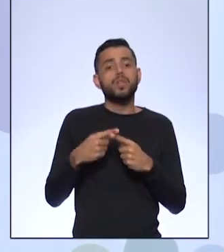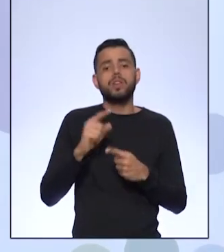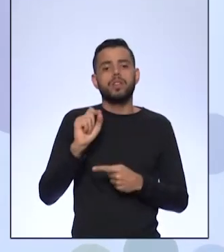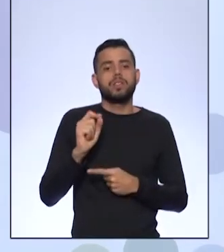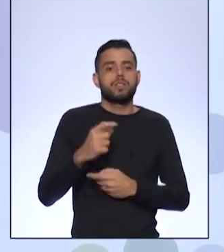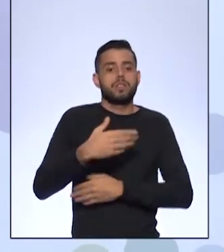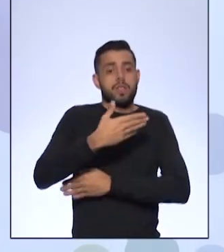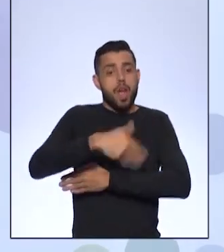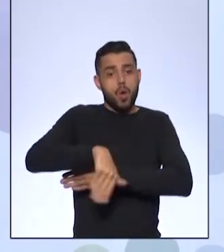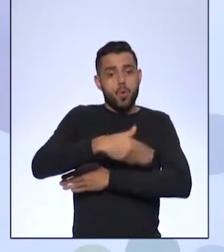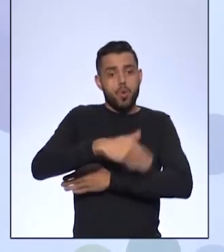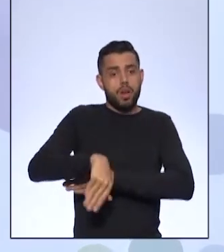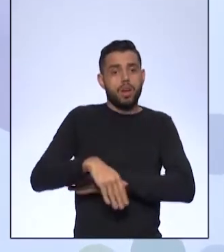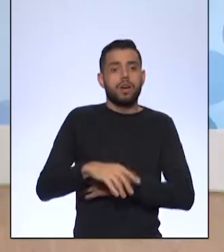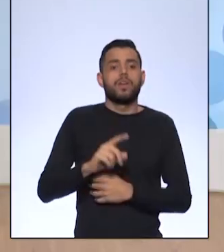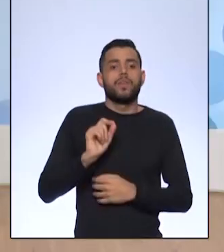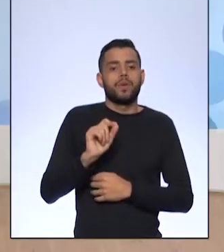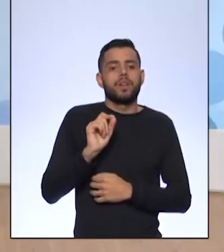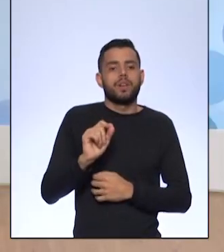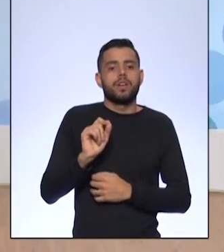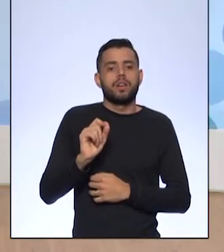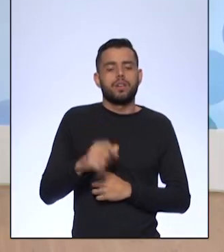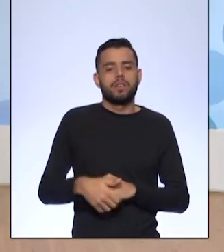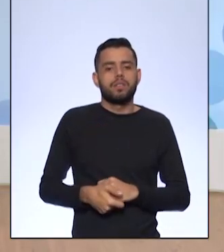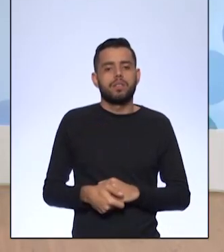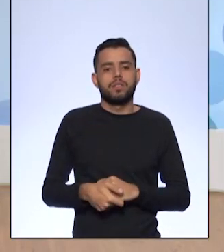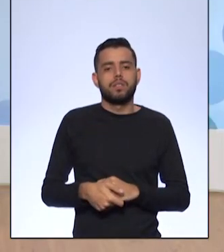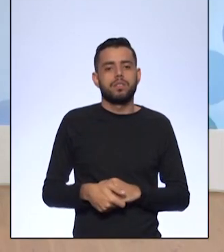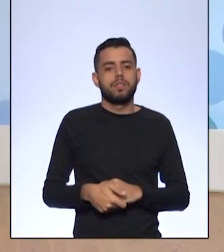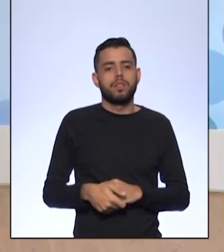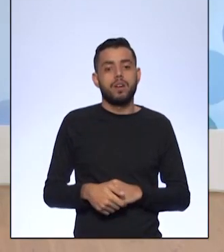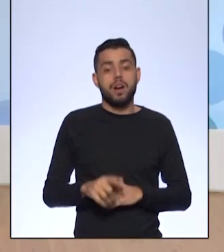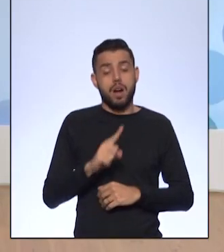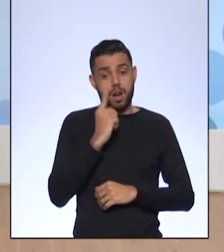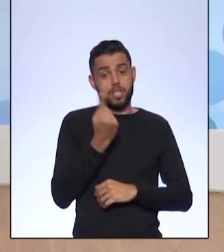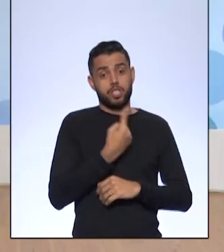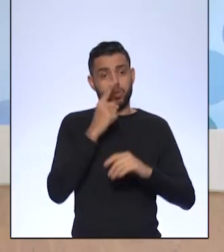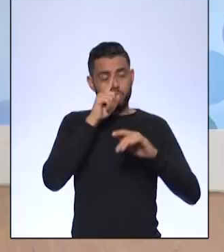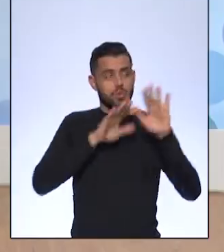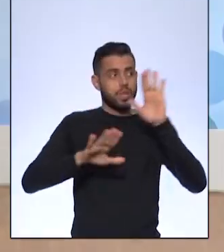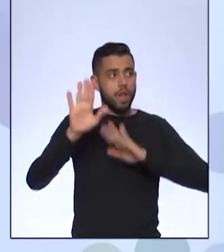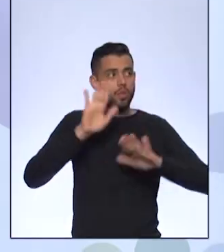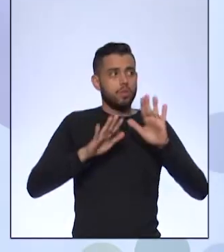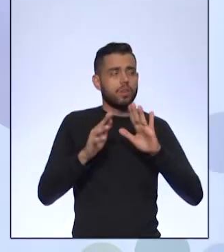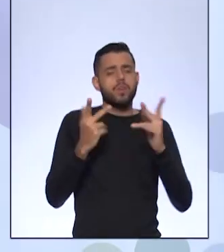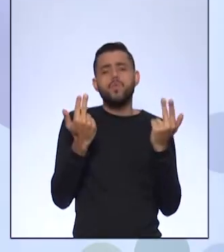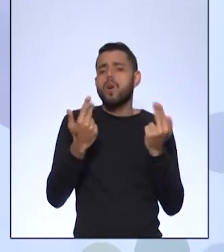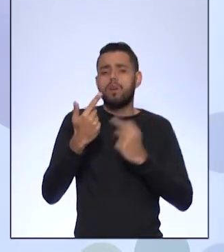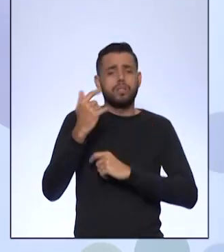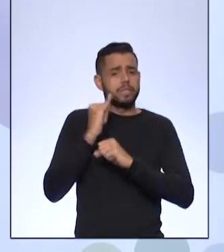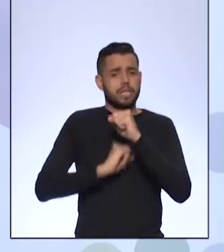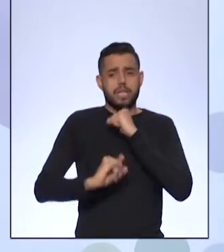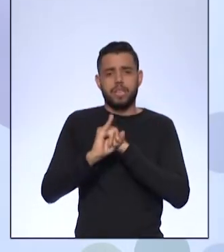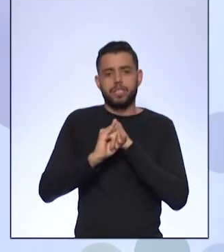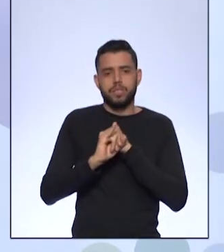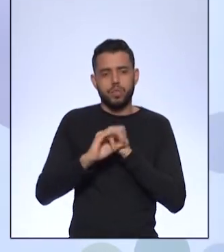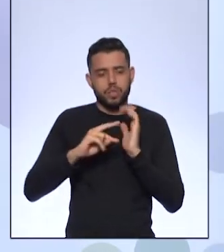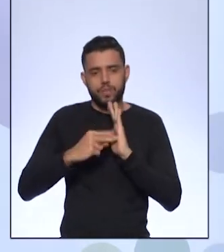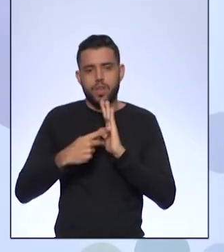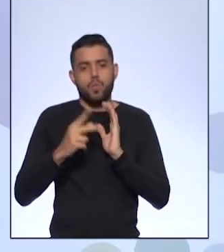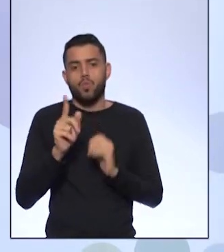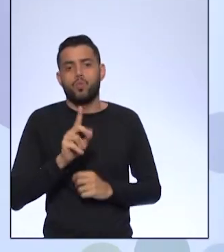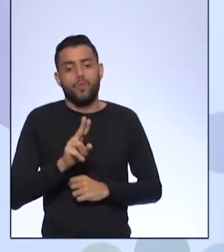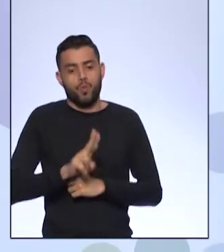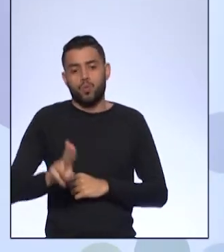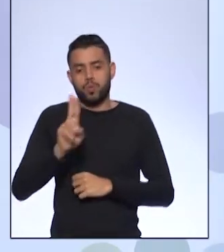na rua a gente tem esses cuidados. E a internet é a mesma coisa. Não quer dizer que você não vai usar a internet ou que você